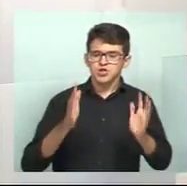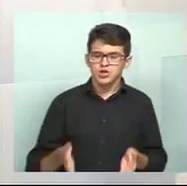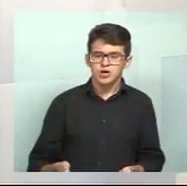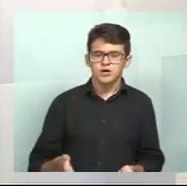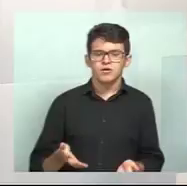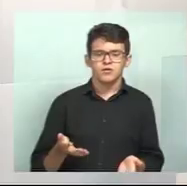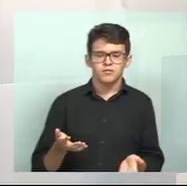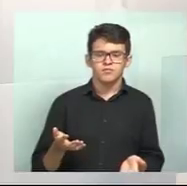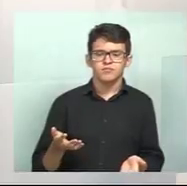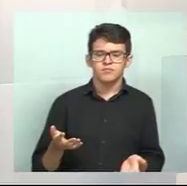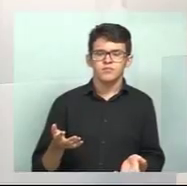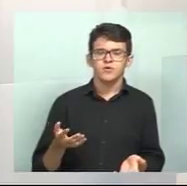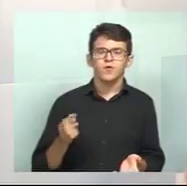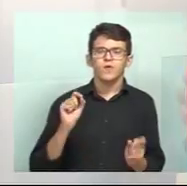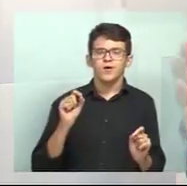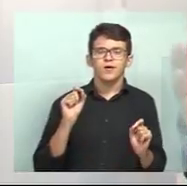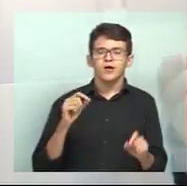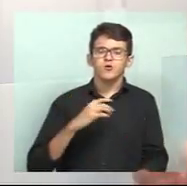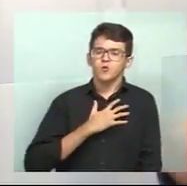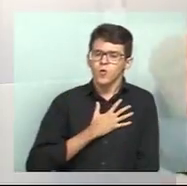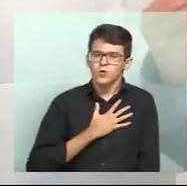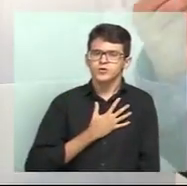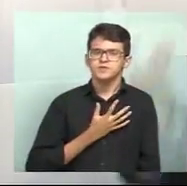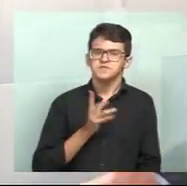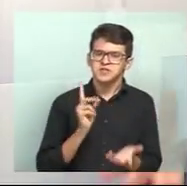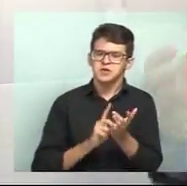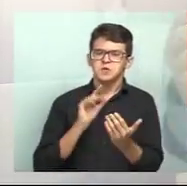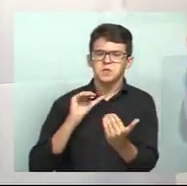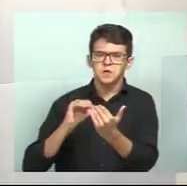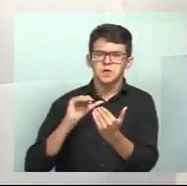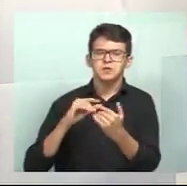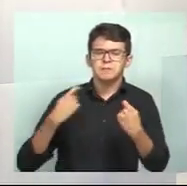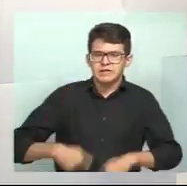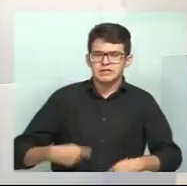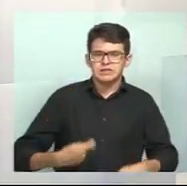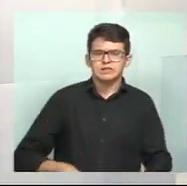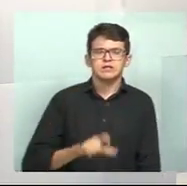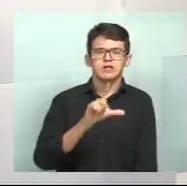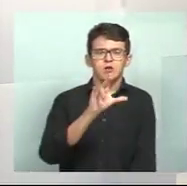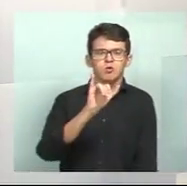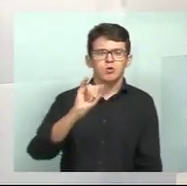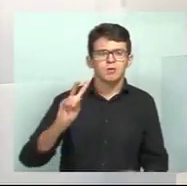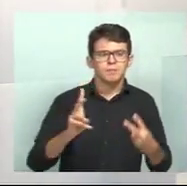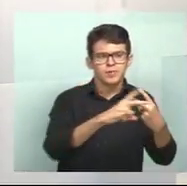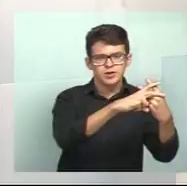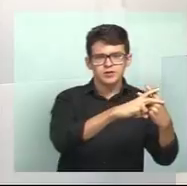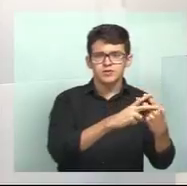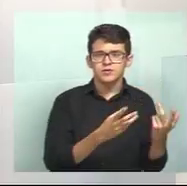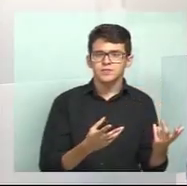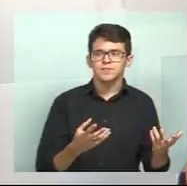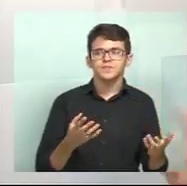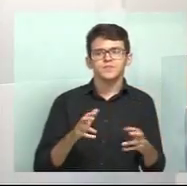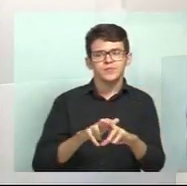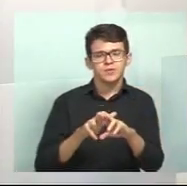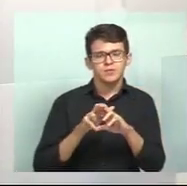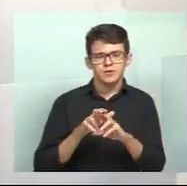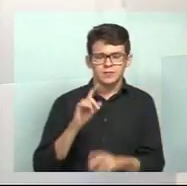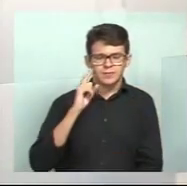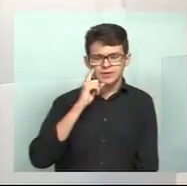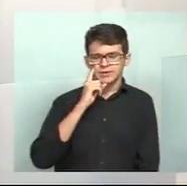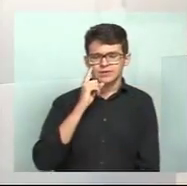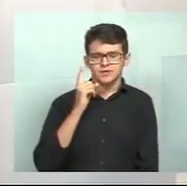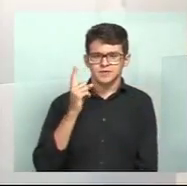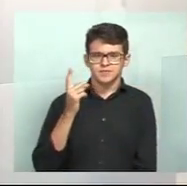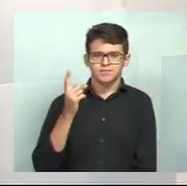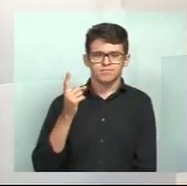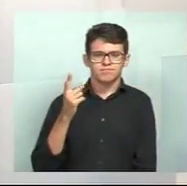3 desembargadores, assim também como se sentia representado na figura do juiz Moro, esse retrocesso